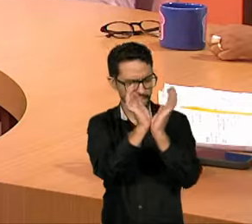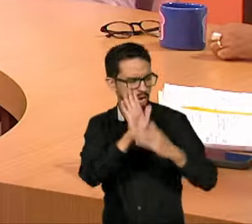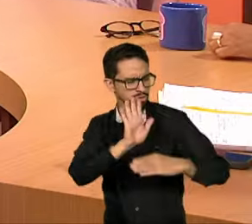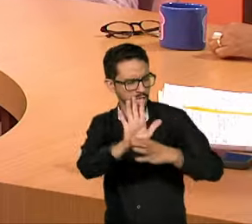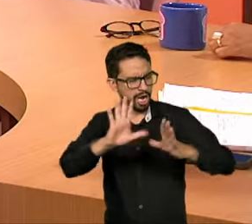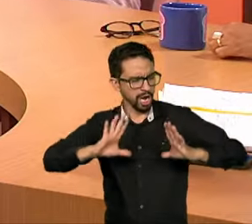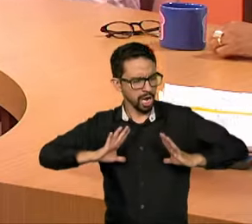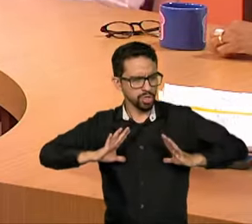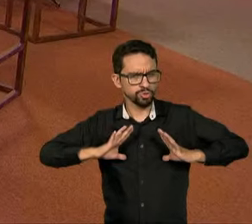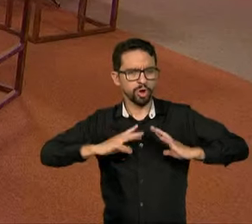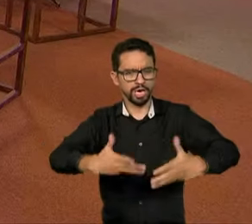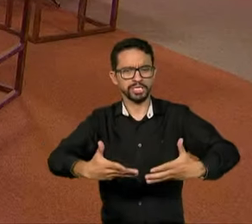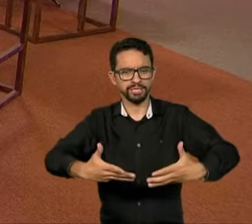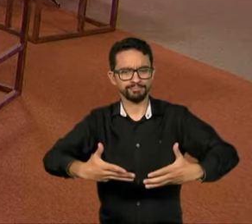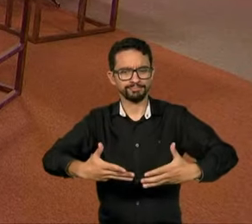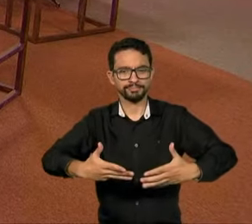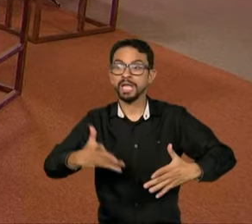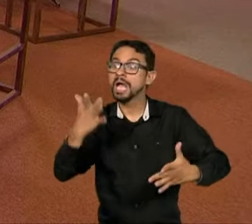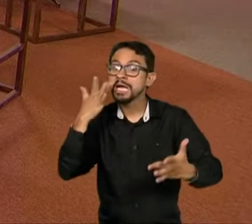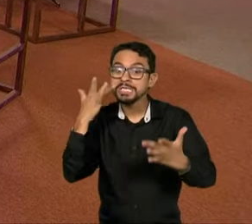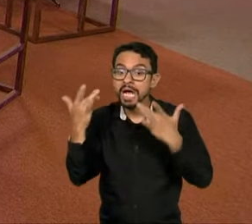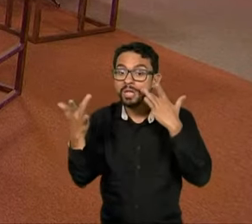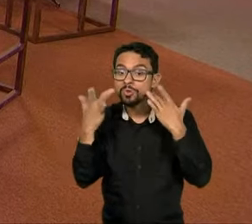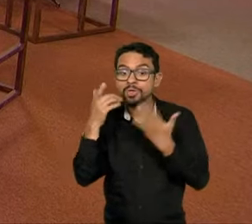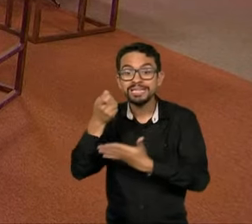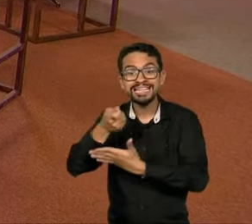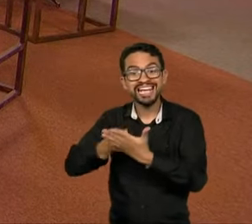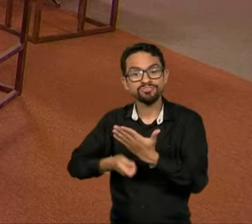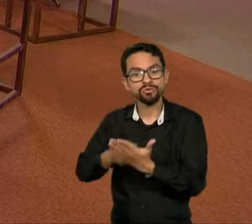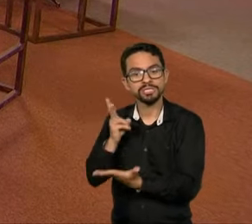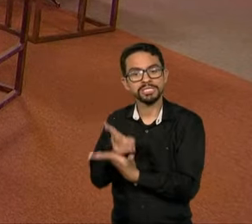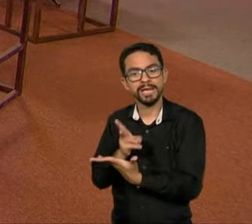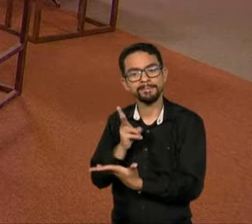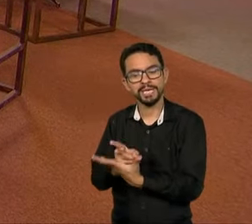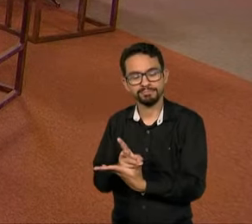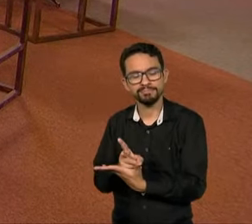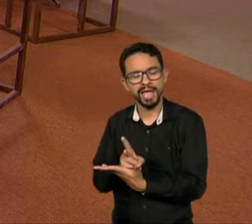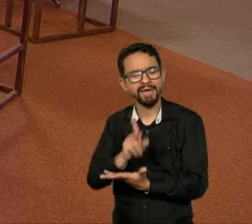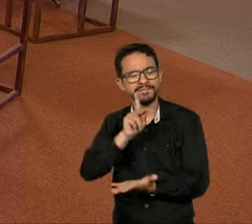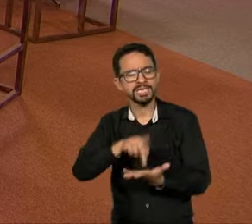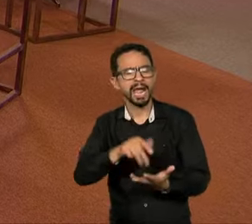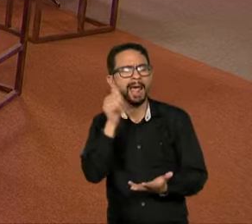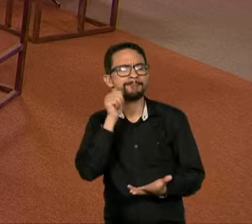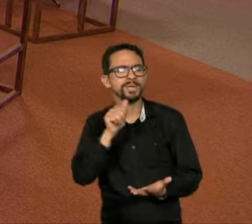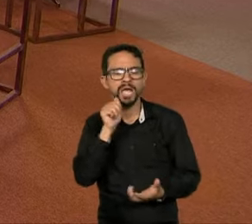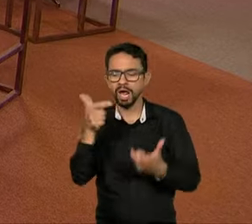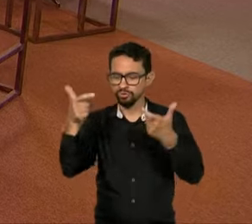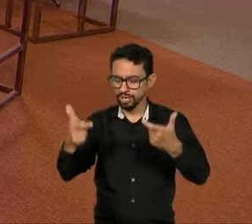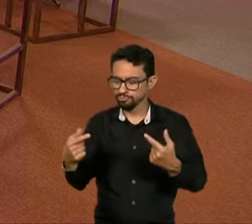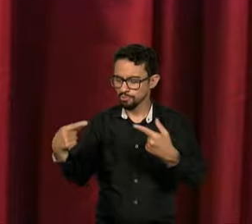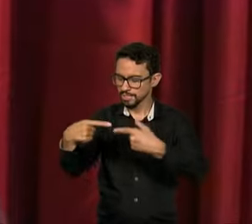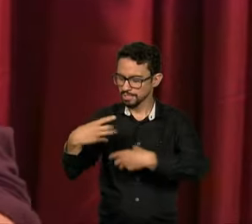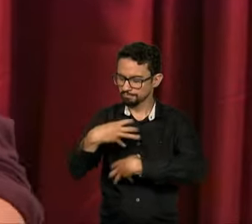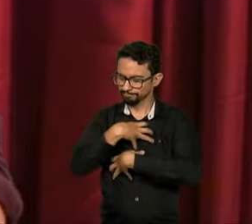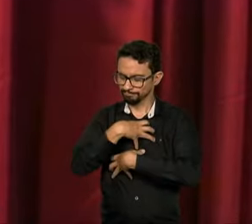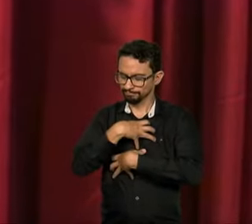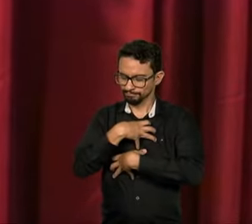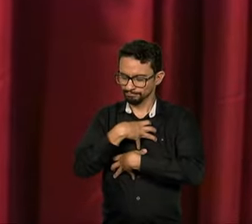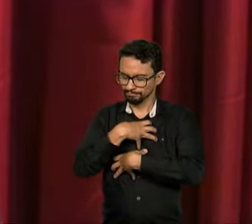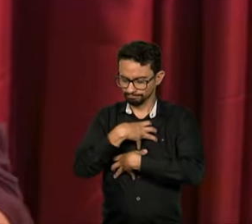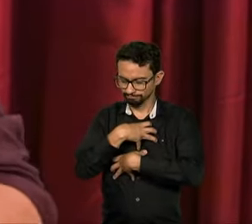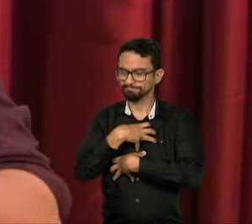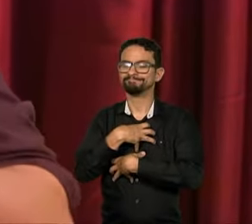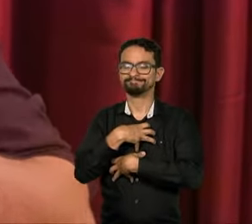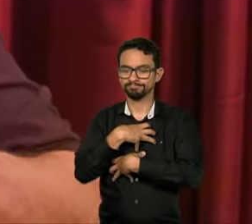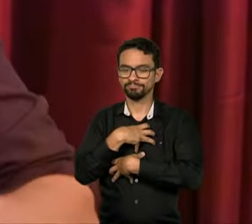Léo, mas isso está nos textos de teatro desde sempre, né? A mulher está no lugar, é colocada sempre no lugar do sentimento, né? Expressada no lugar